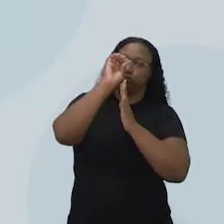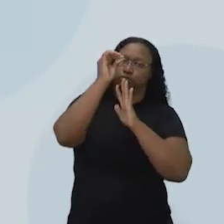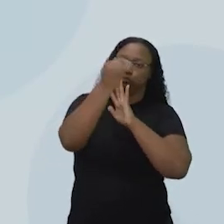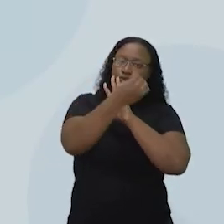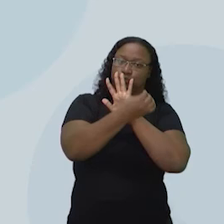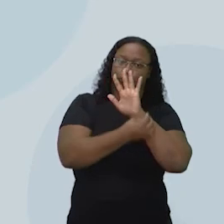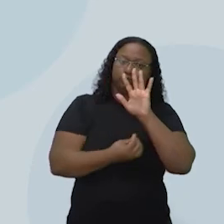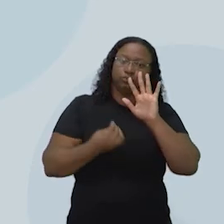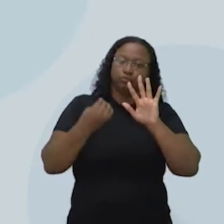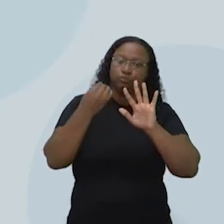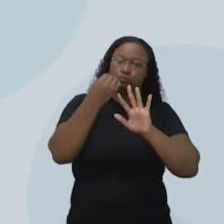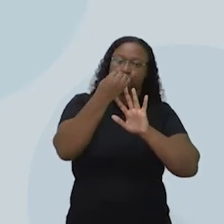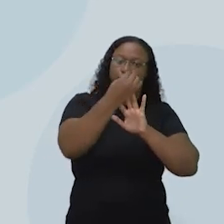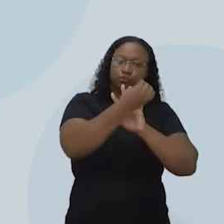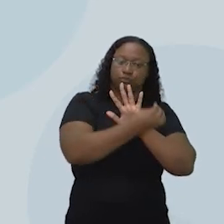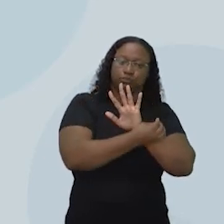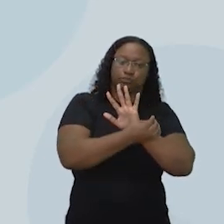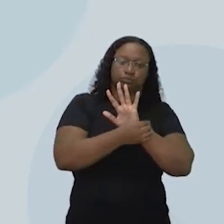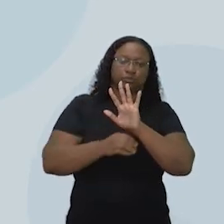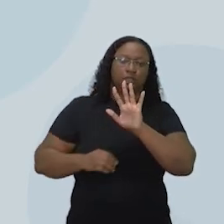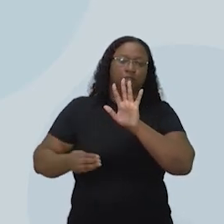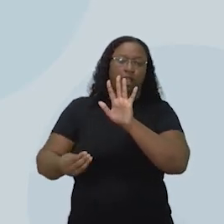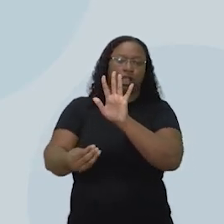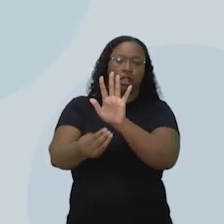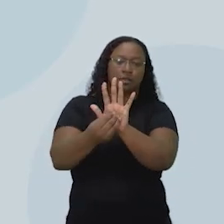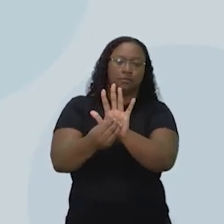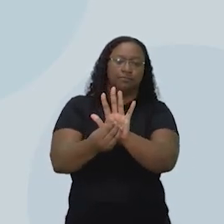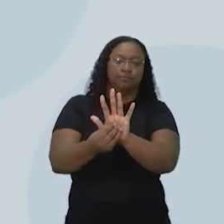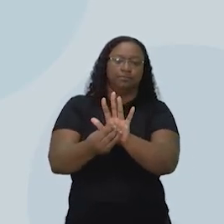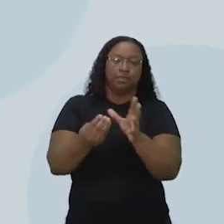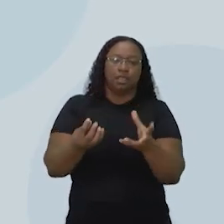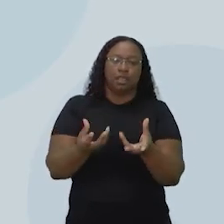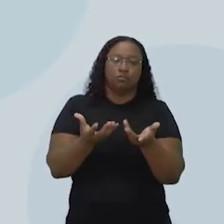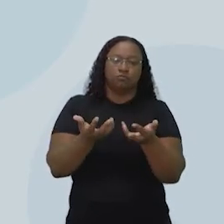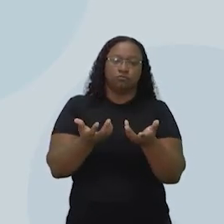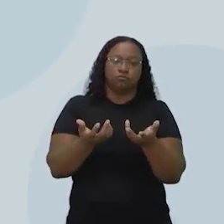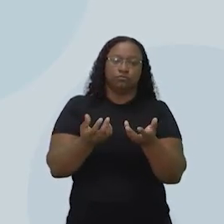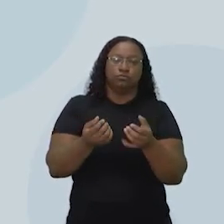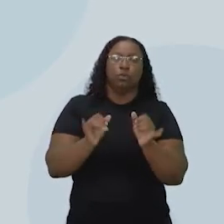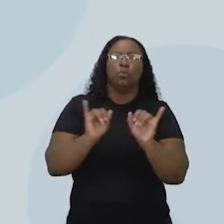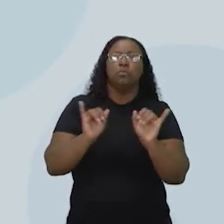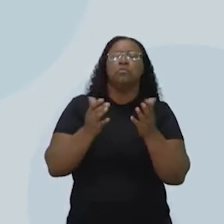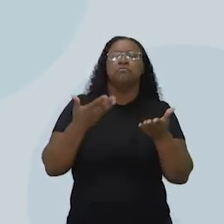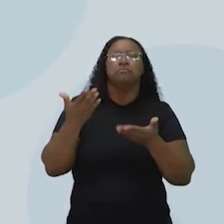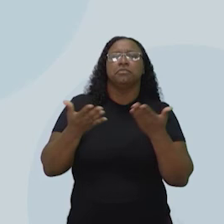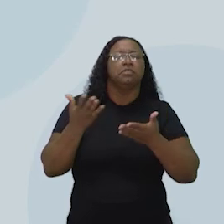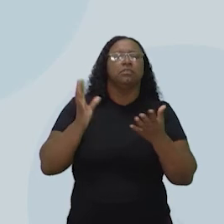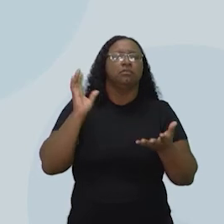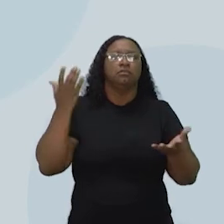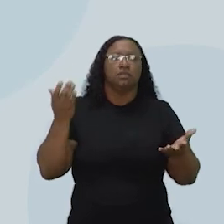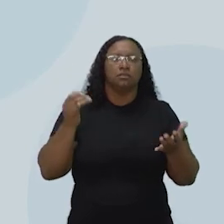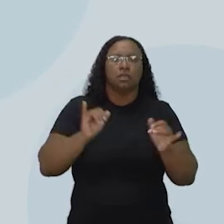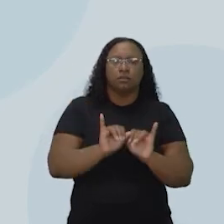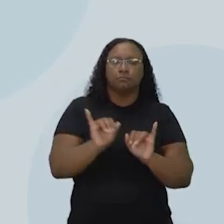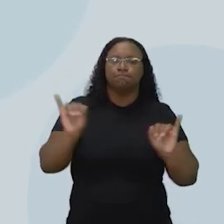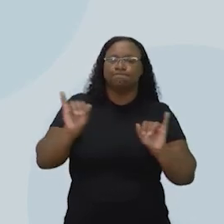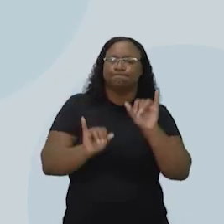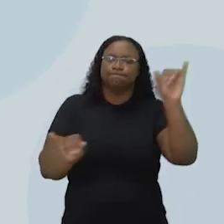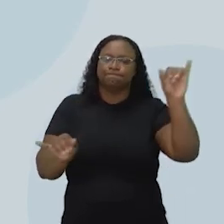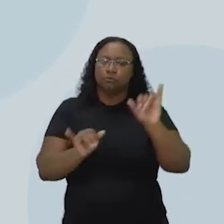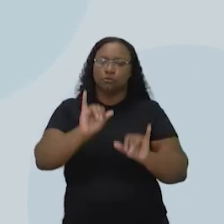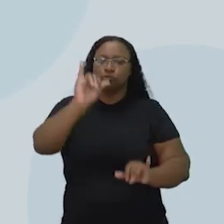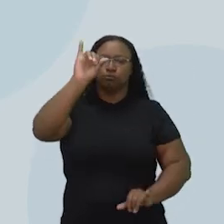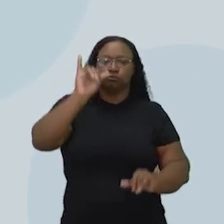a biorefinaria aqui no meio, entra a biomassa e o que sai, né? Sai energia, sai biocombustíveis, sai produtos químicos, sai